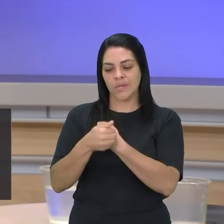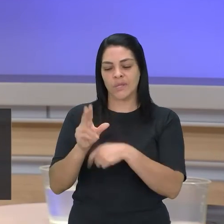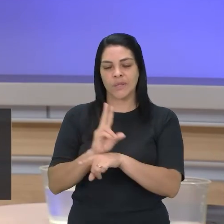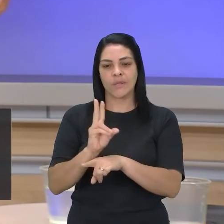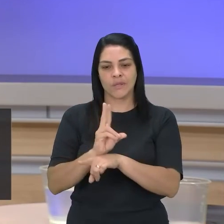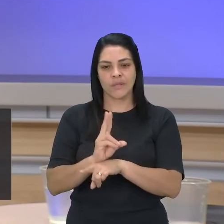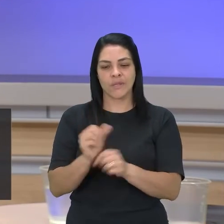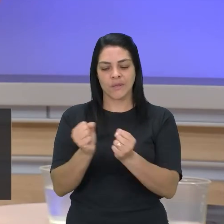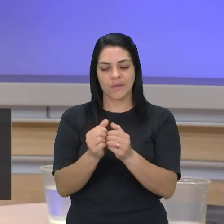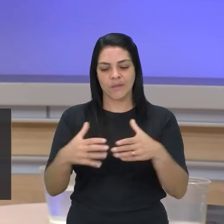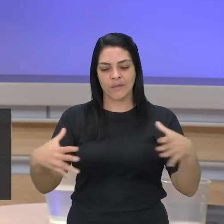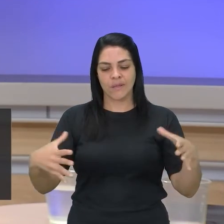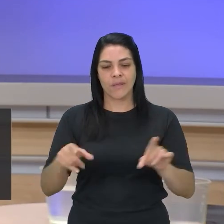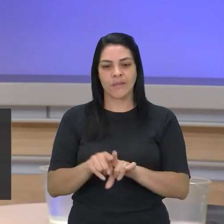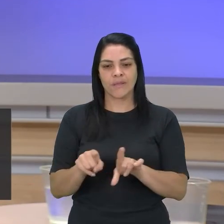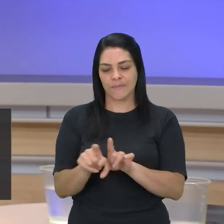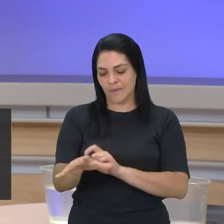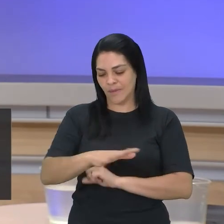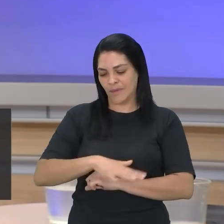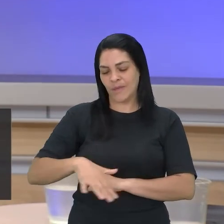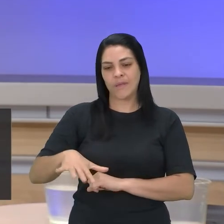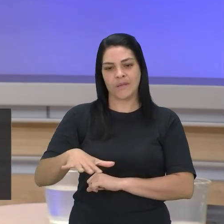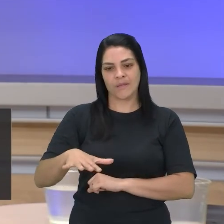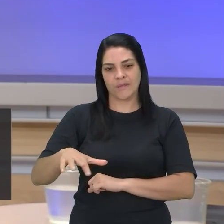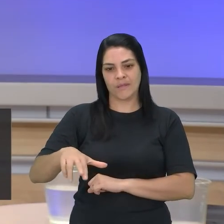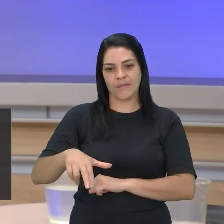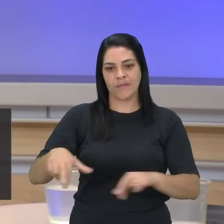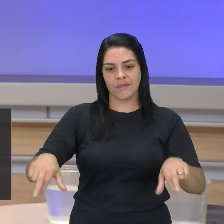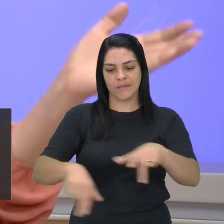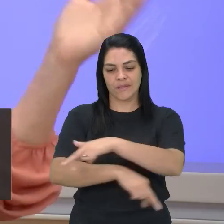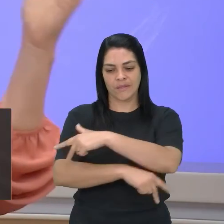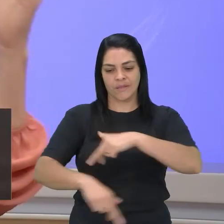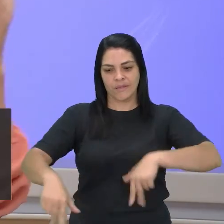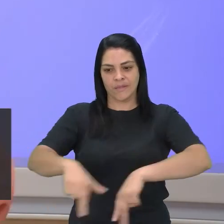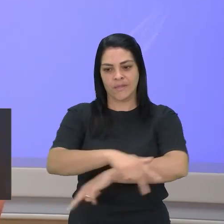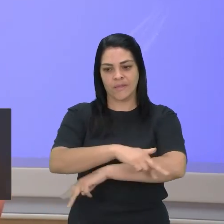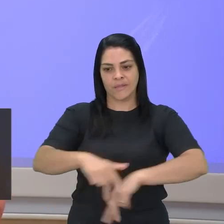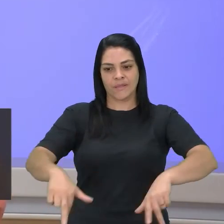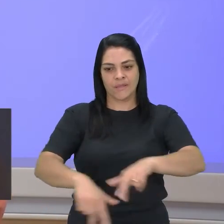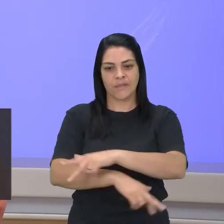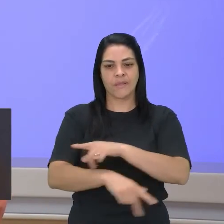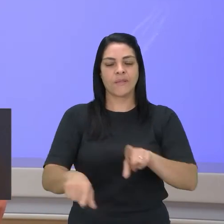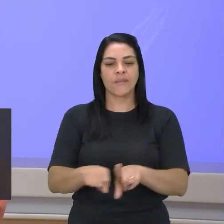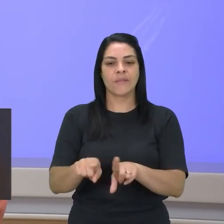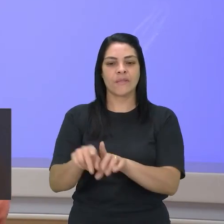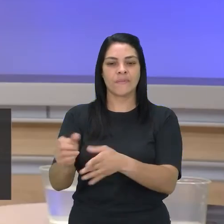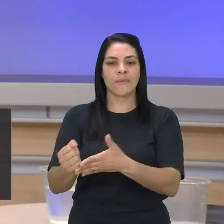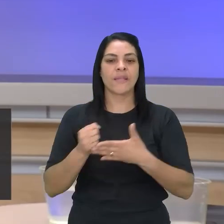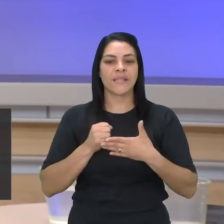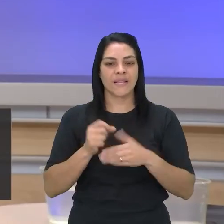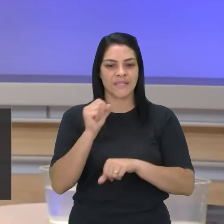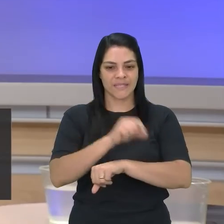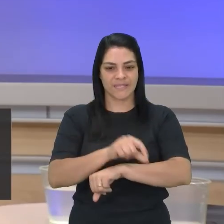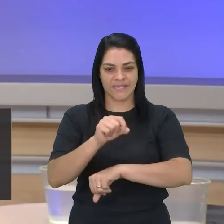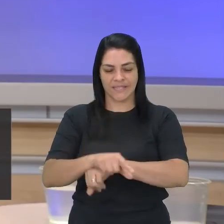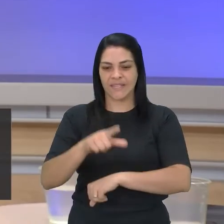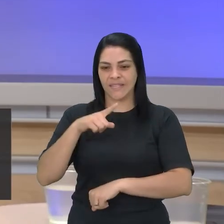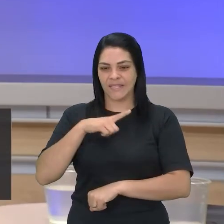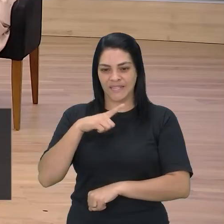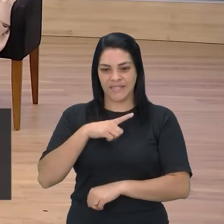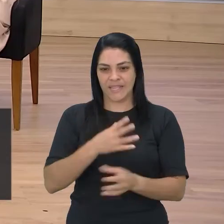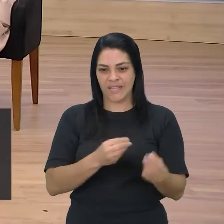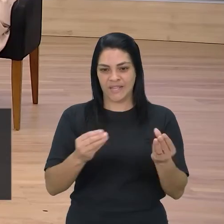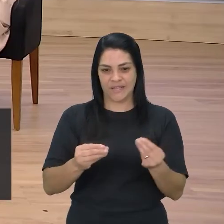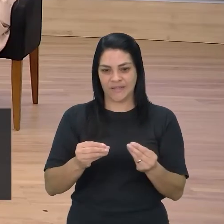E aí ampliar o território de circulação. E com isso também elas trazem sementes. Exato. Nossa, tem um monte de planta que nasce que a